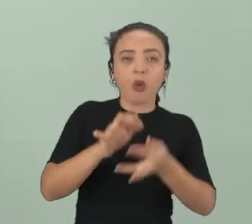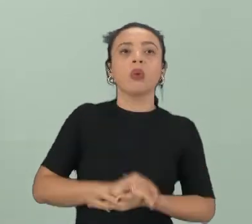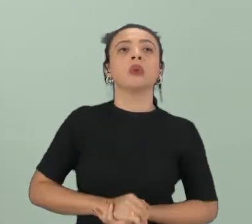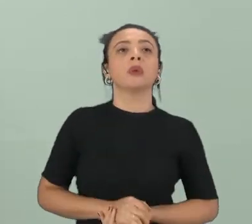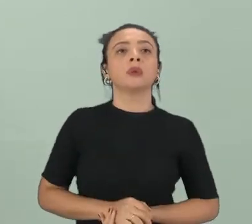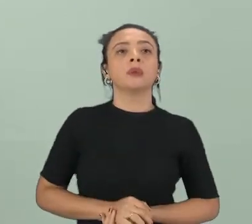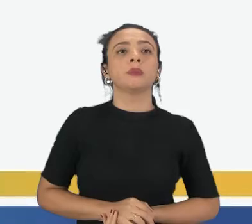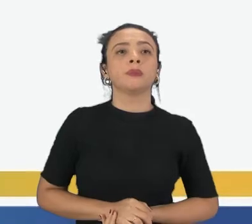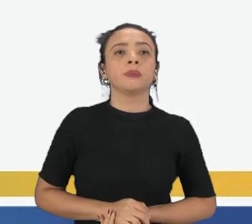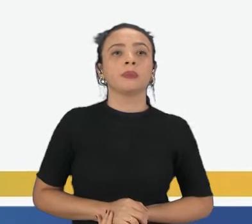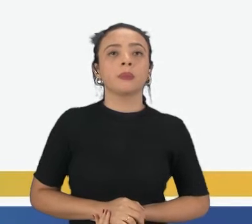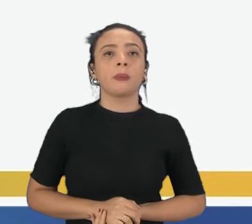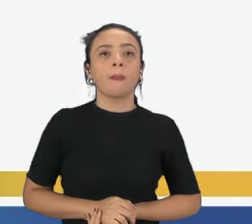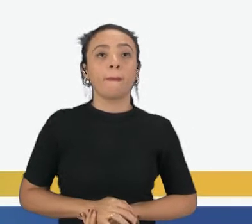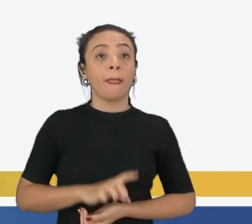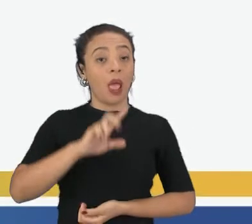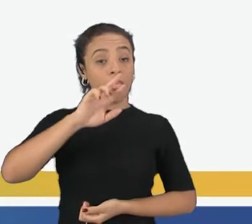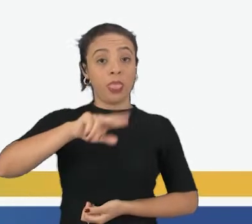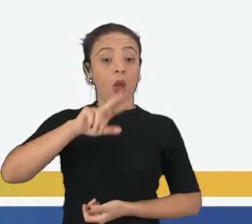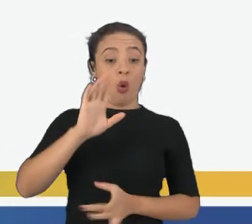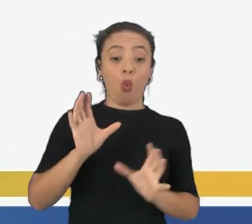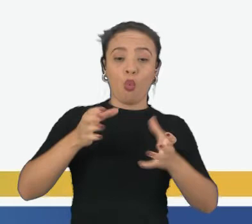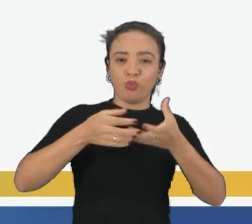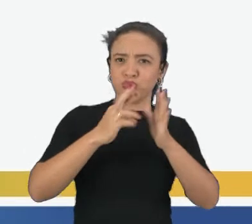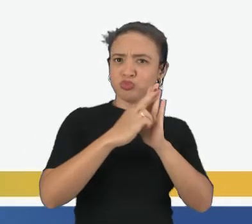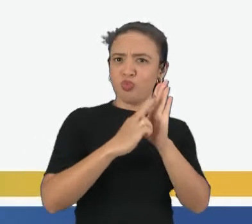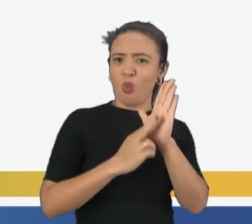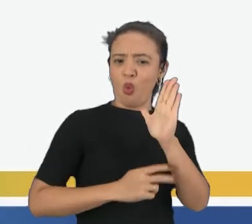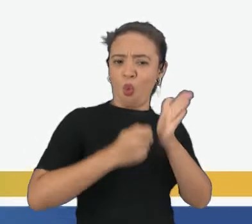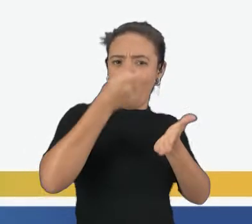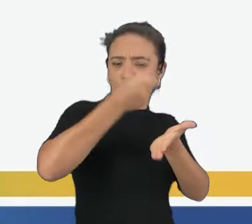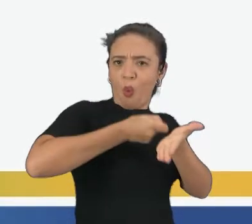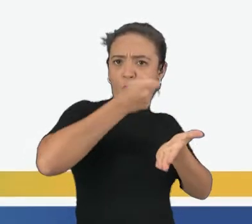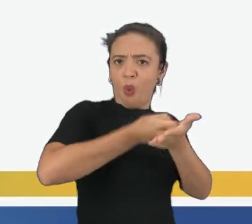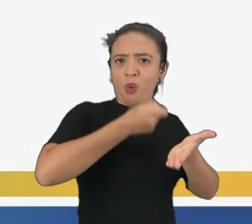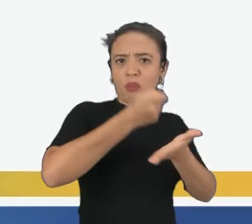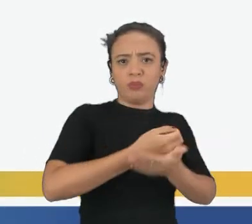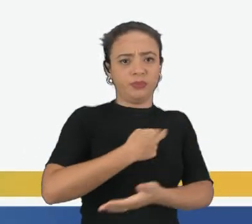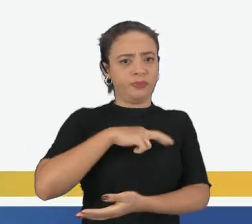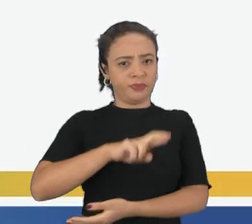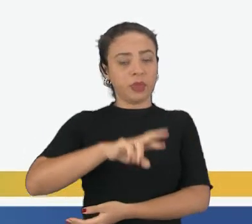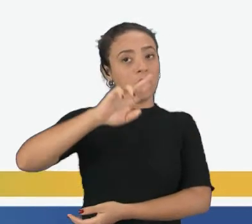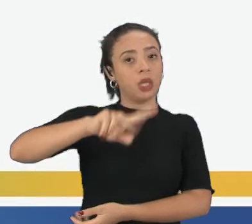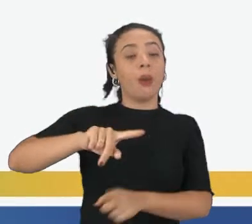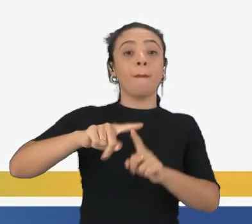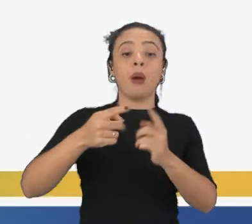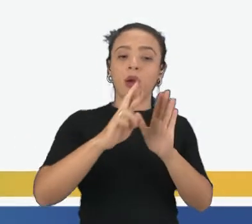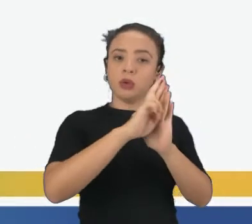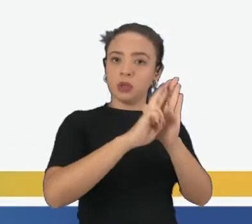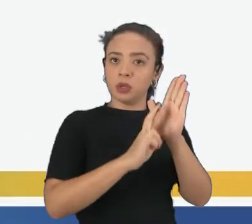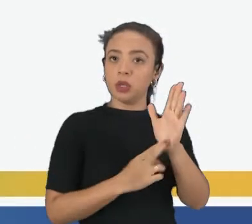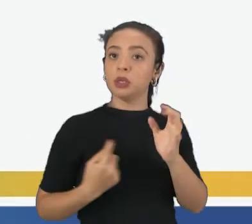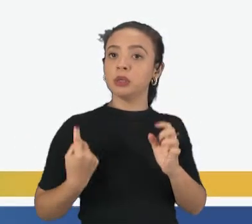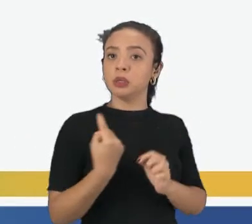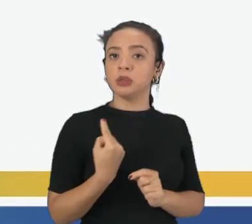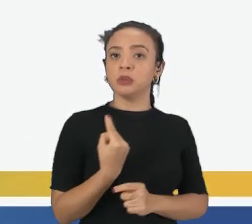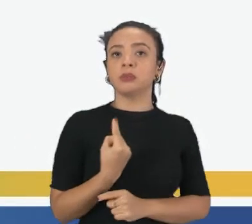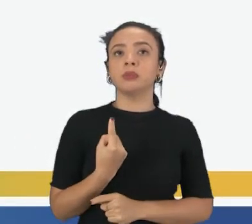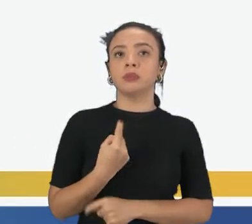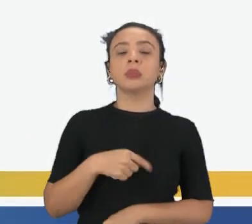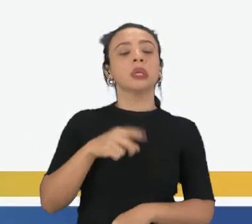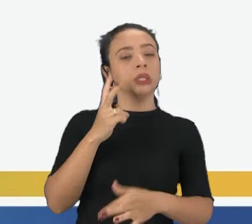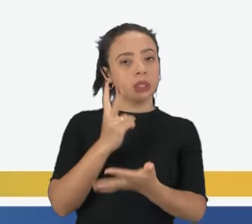Ok não são um conjunto de doutrinas ou de normas religiosas mas são normas individuais